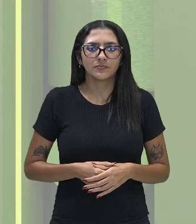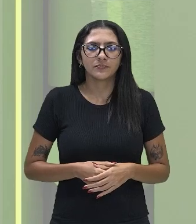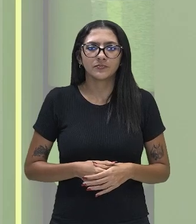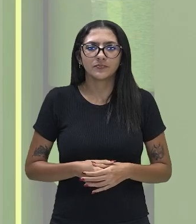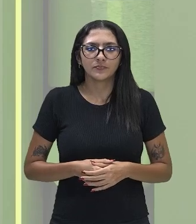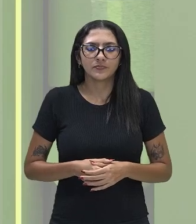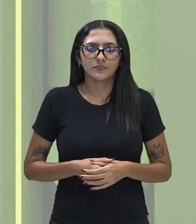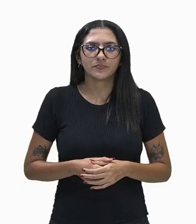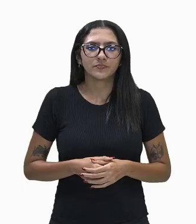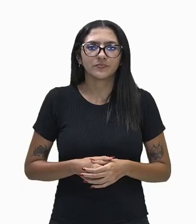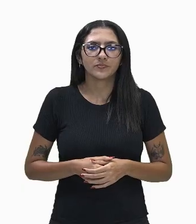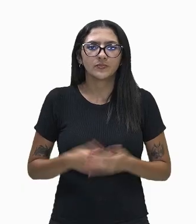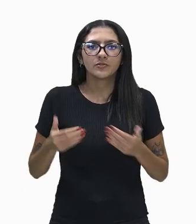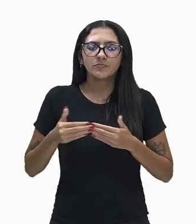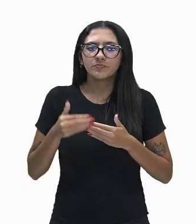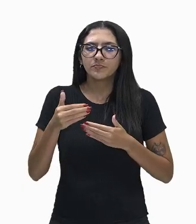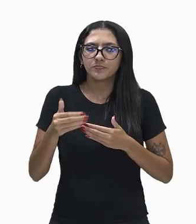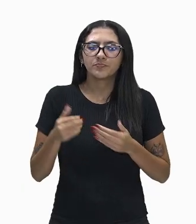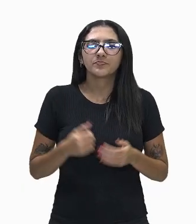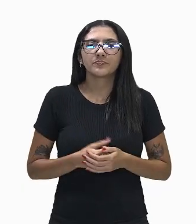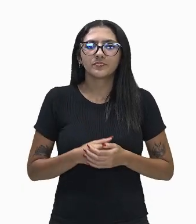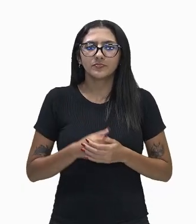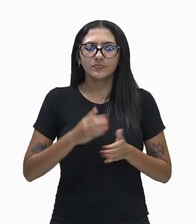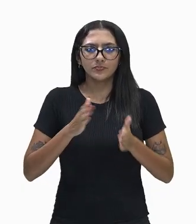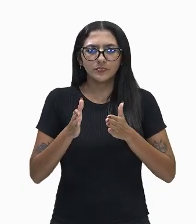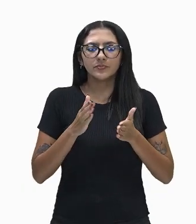dar continuidade com o nosso ciclo menstrual.